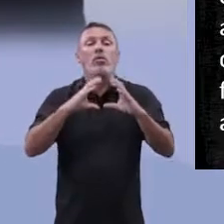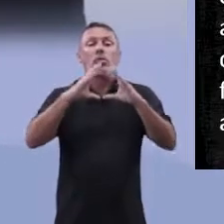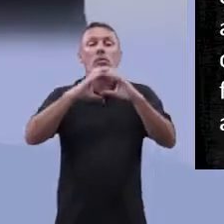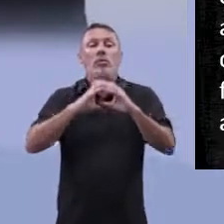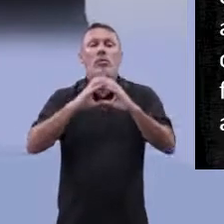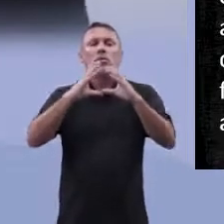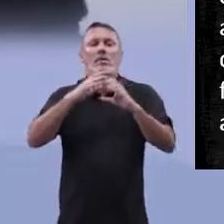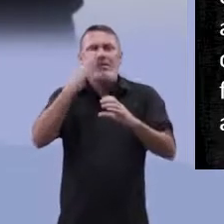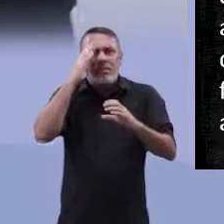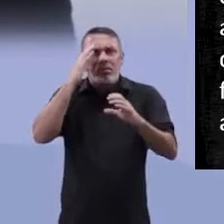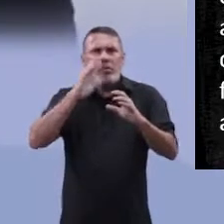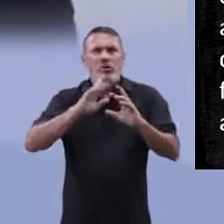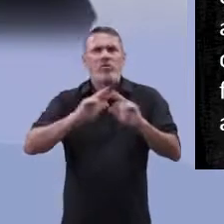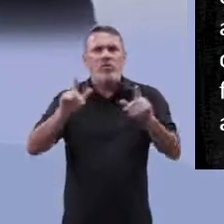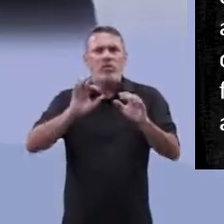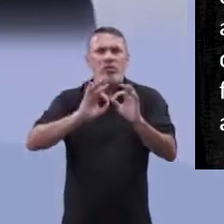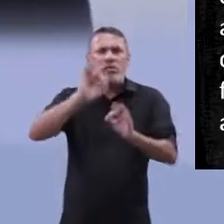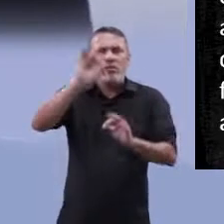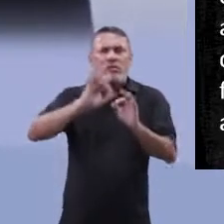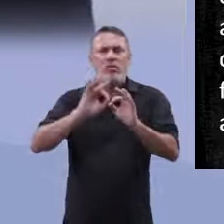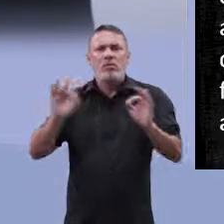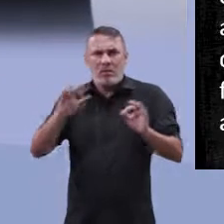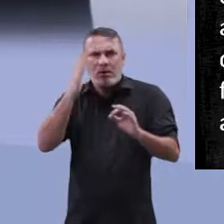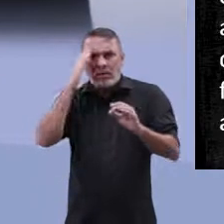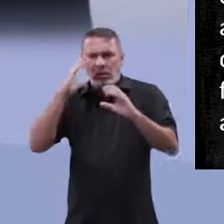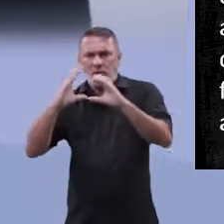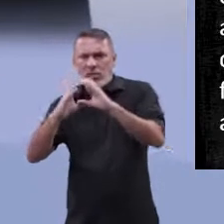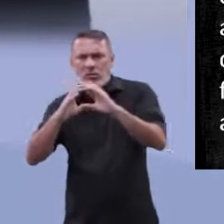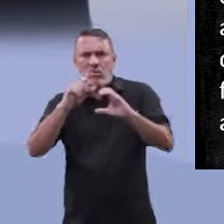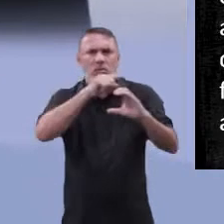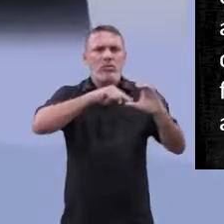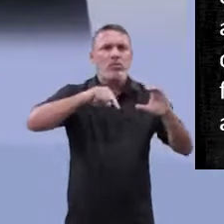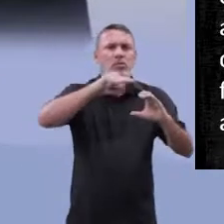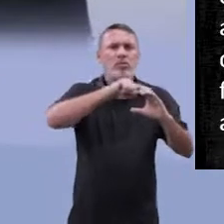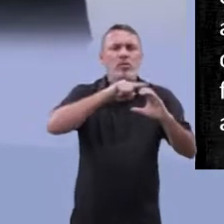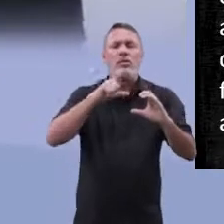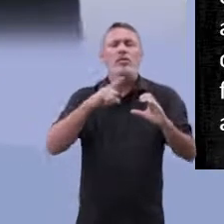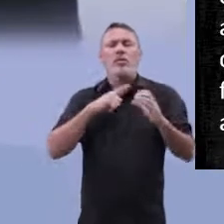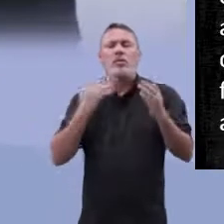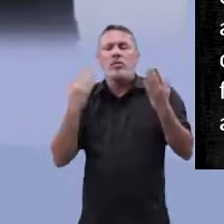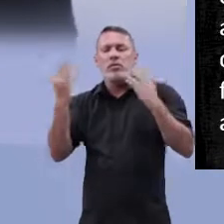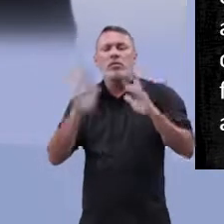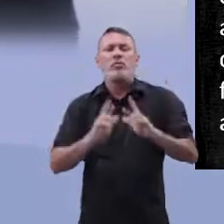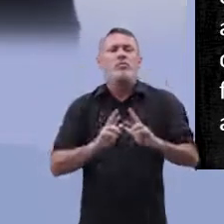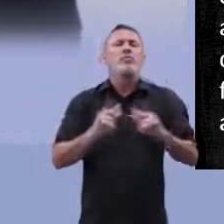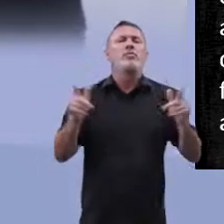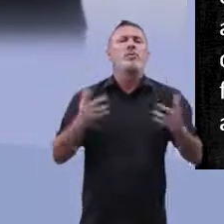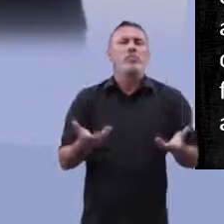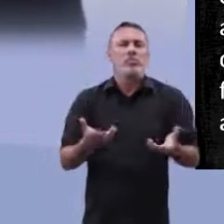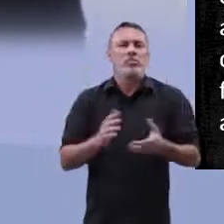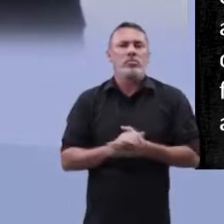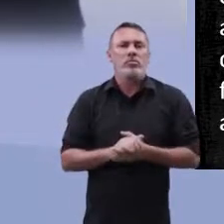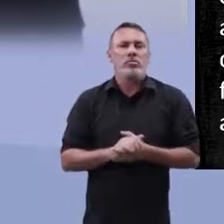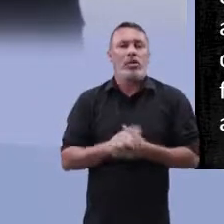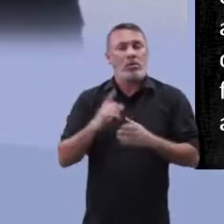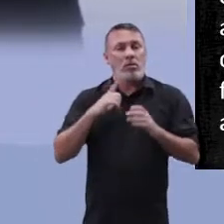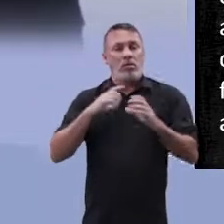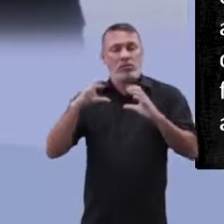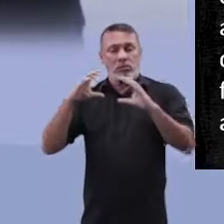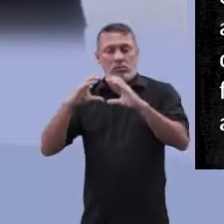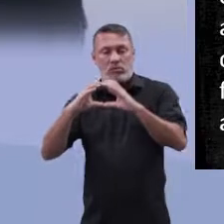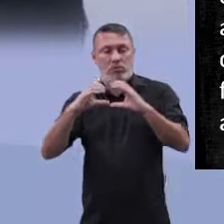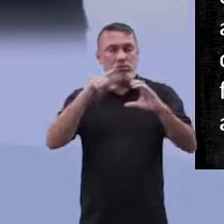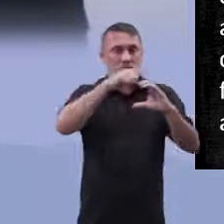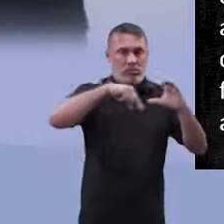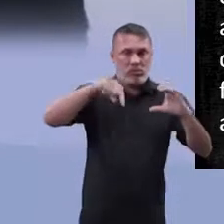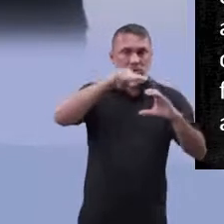da circunferência. E você sabe qual a diferença entre circunferência e círculo? Sabe? Diferença entre circunferência e círculo?